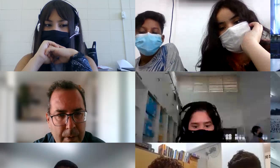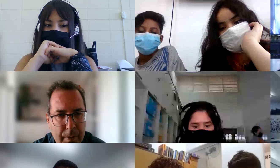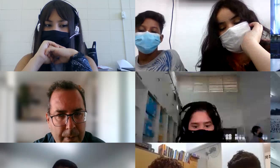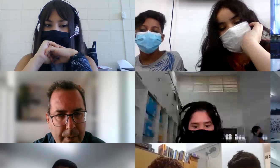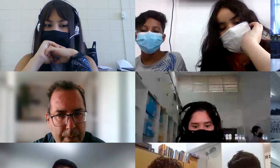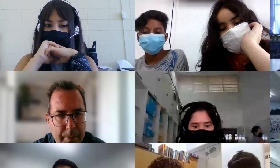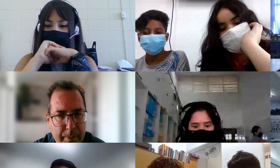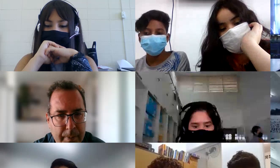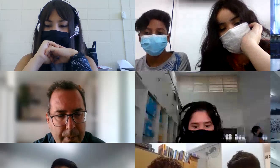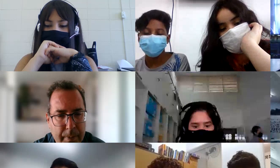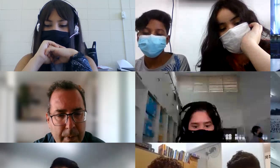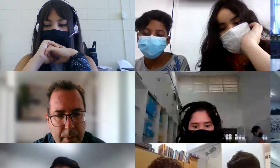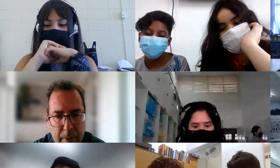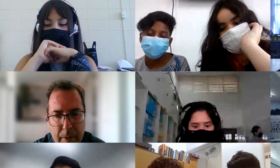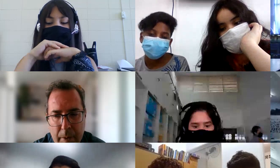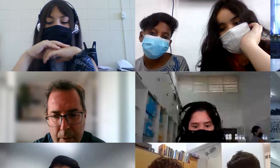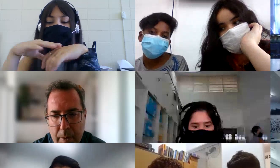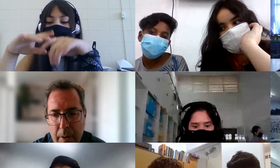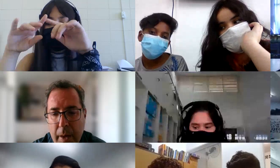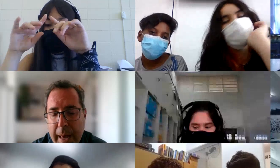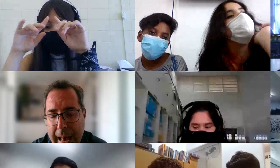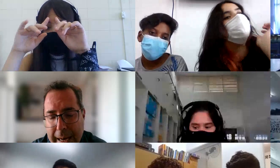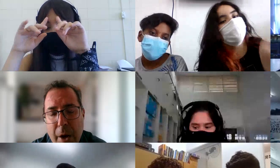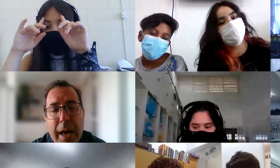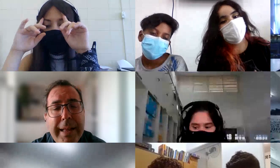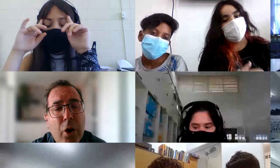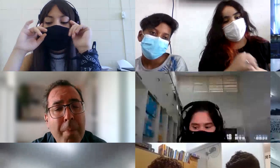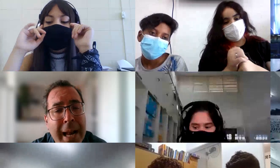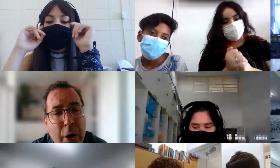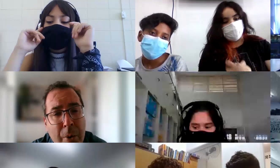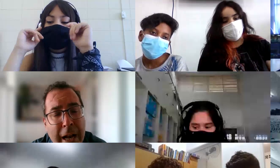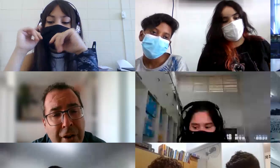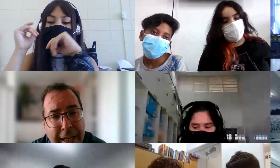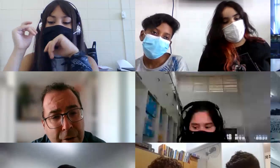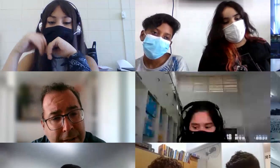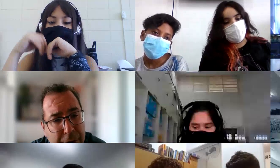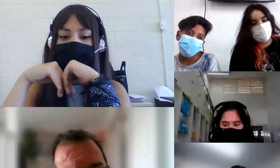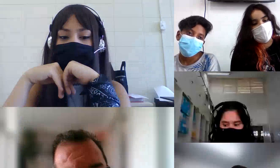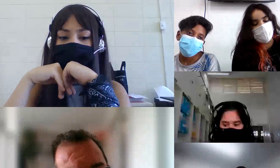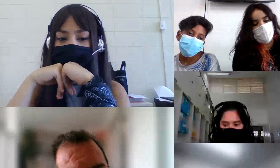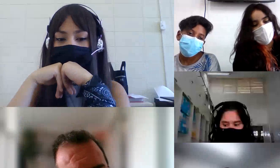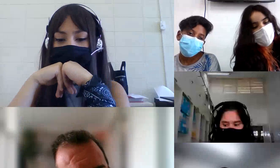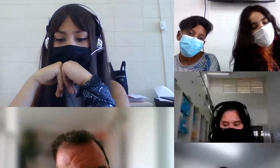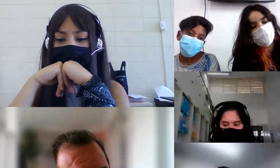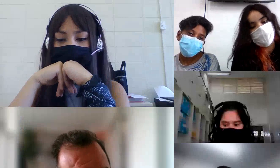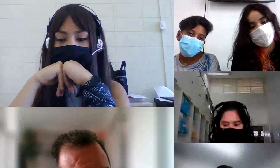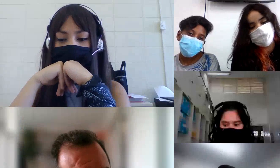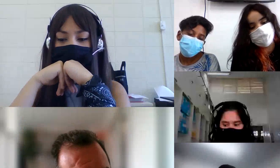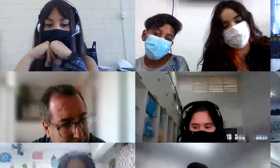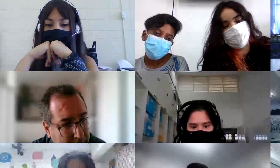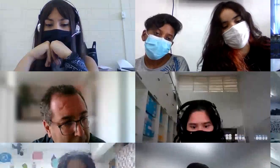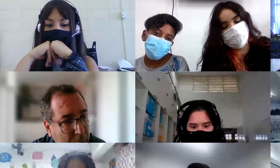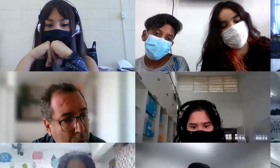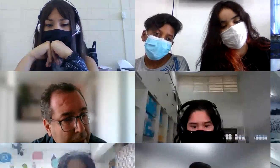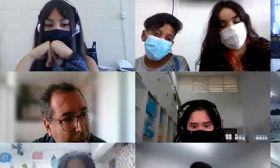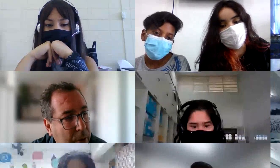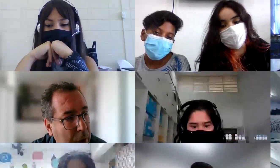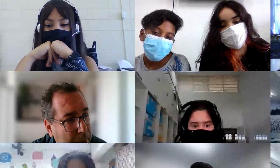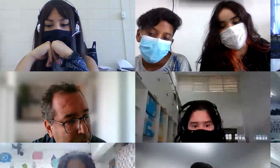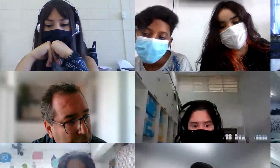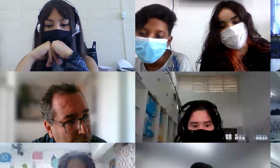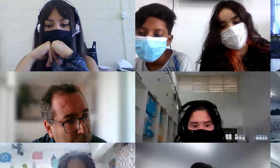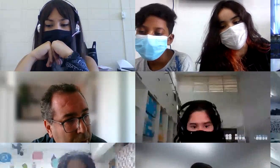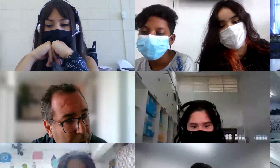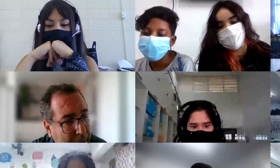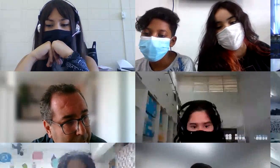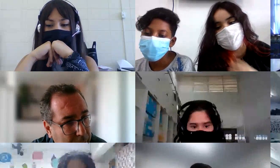novos debates, viu, doutor Benito? Já fica o convite. Já que vocês foram os escolhidos dessa vez, combina com o